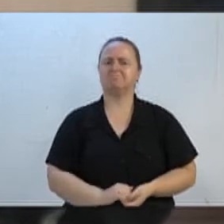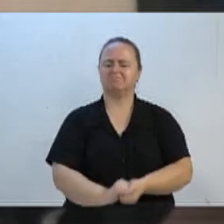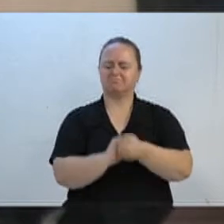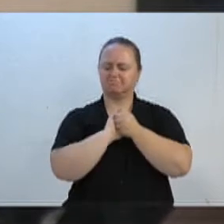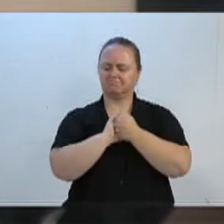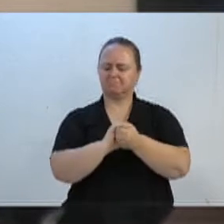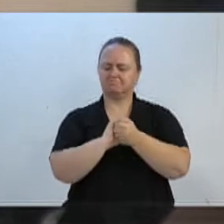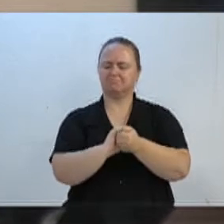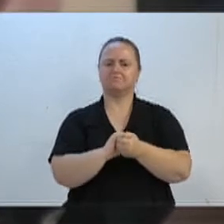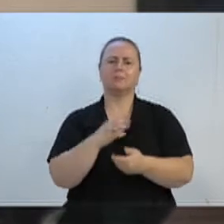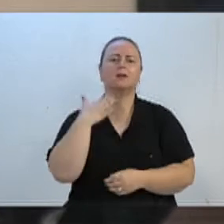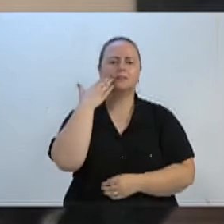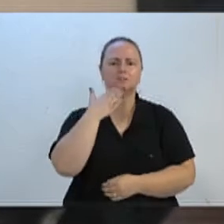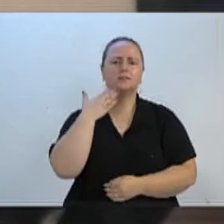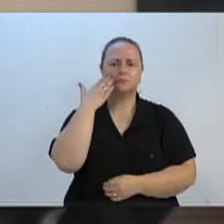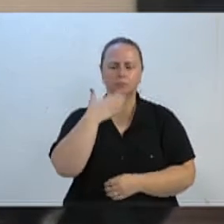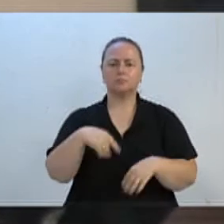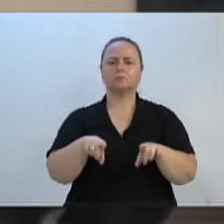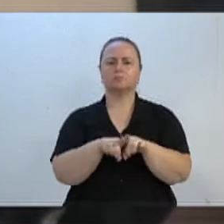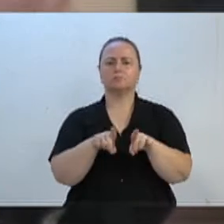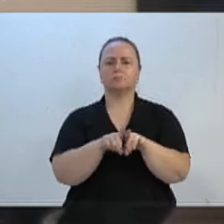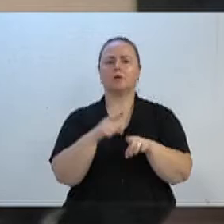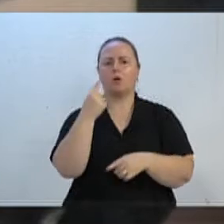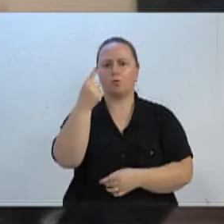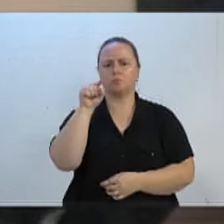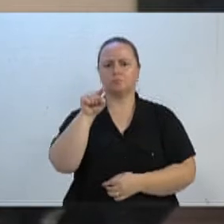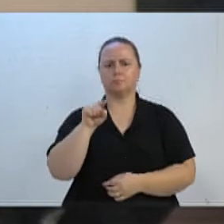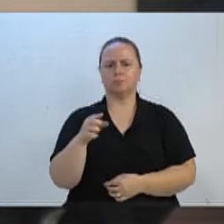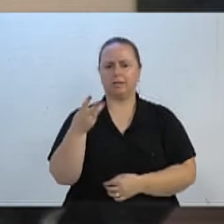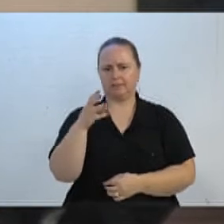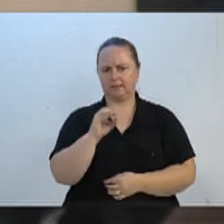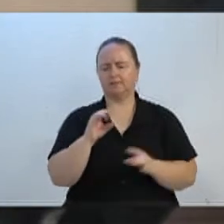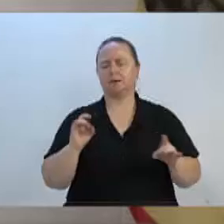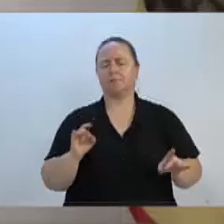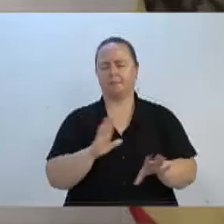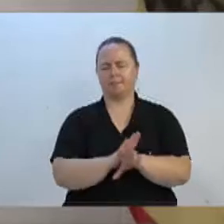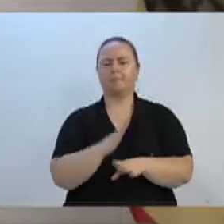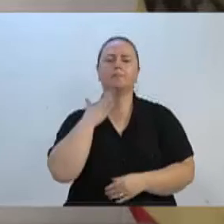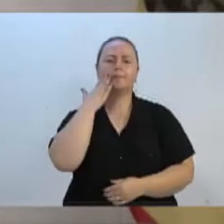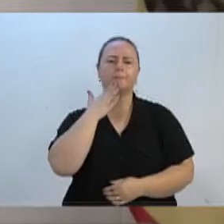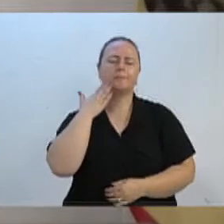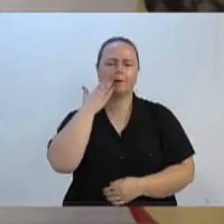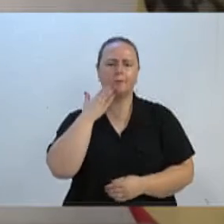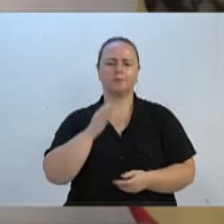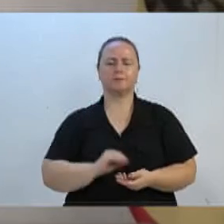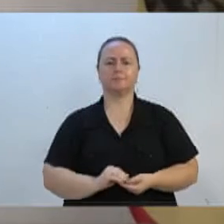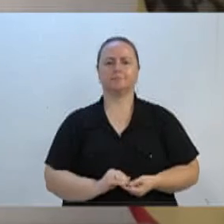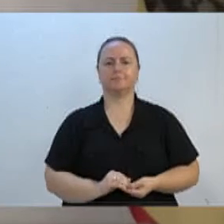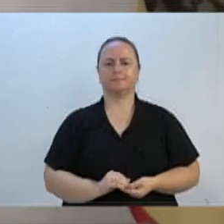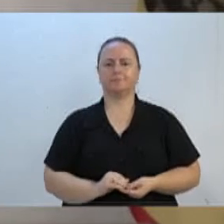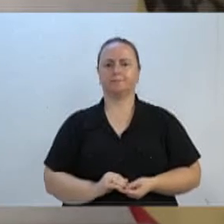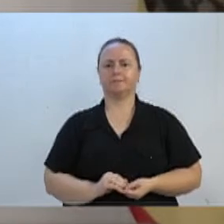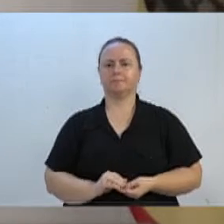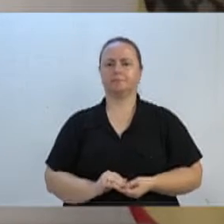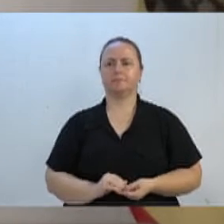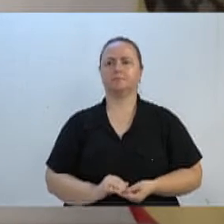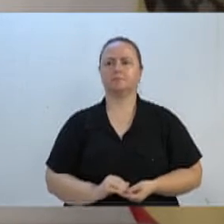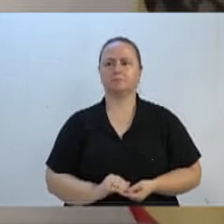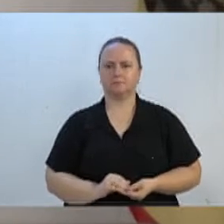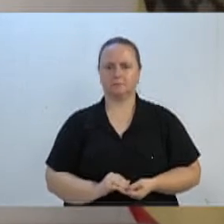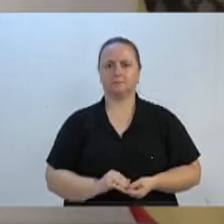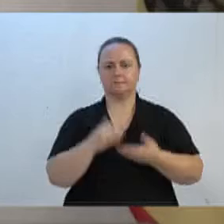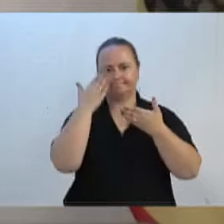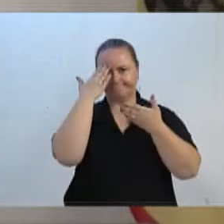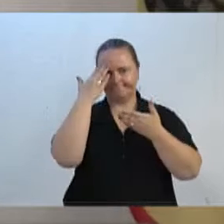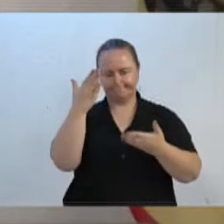seu discurso e já lhe concedo mais 1 minuto e 30 para o seu término do discurso. Muito obrigado, senhor presidente. Os idosos